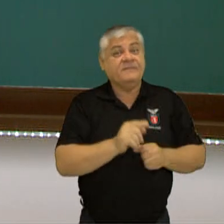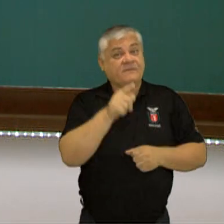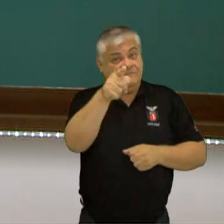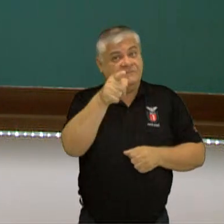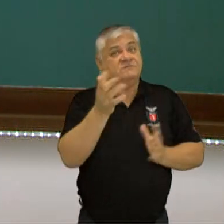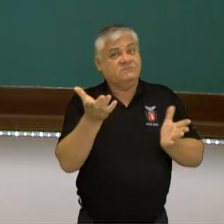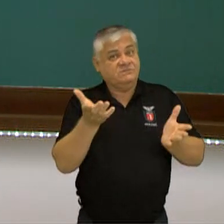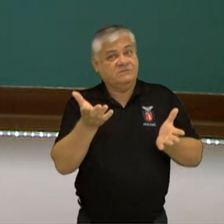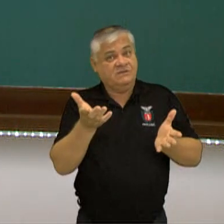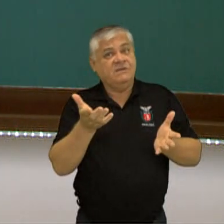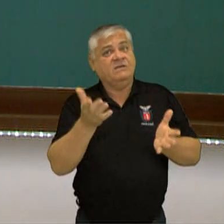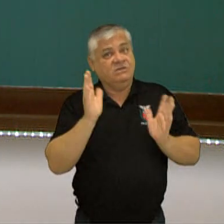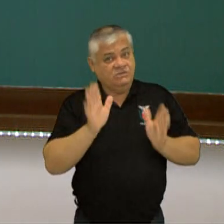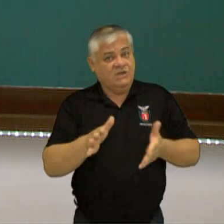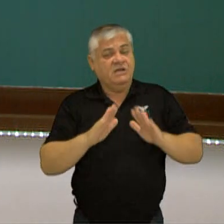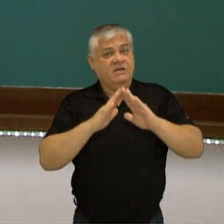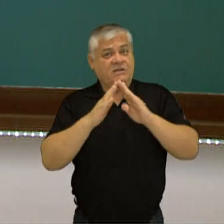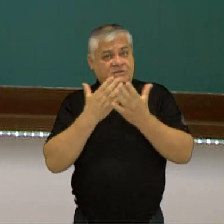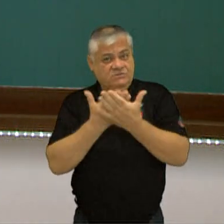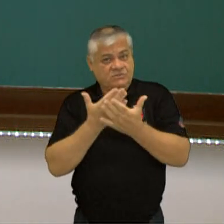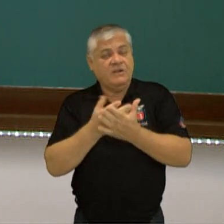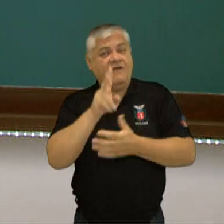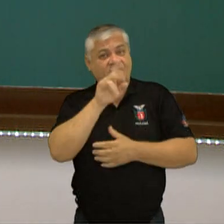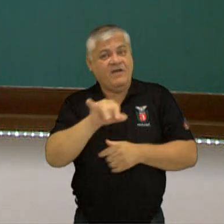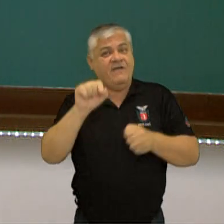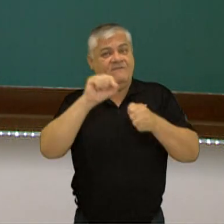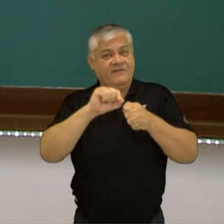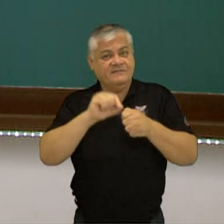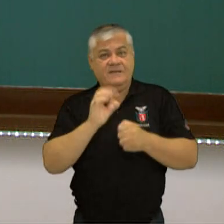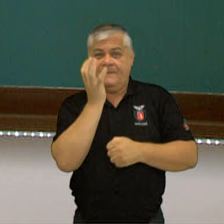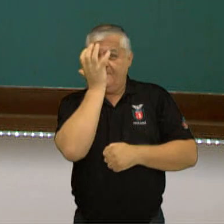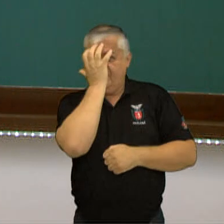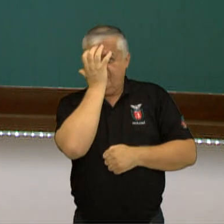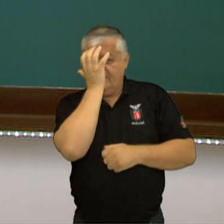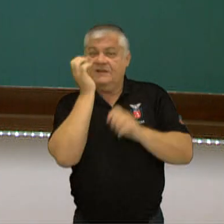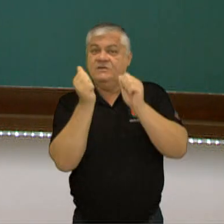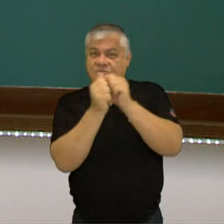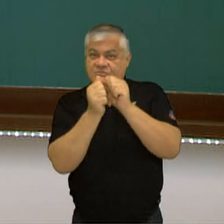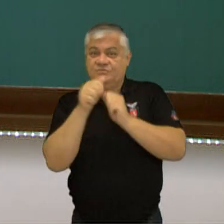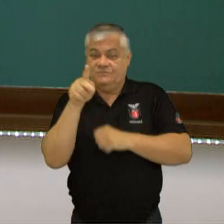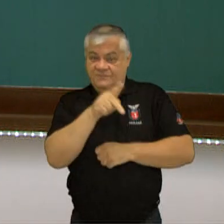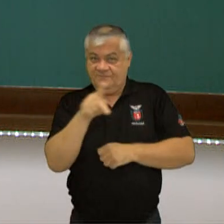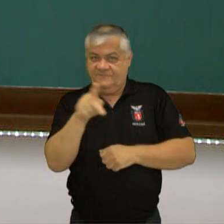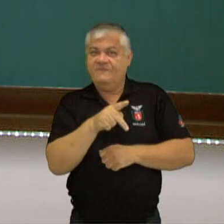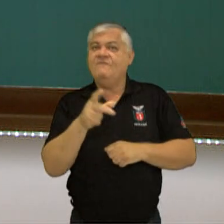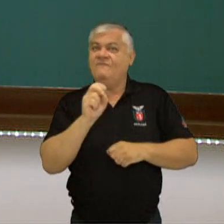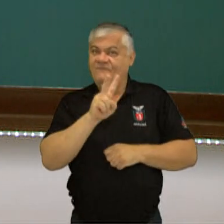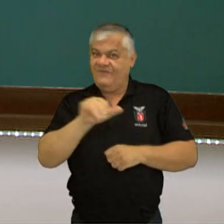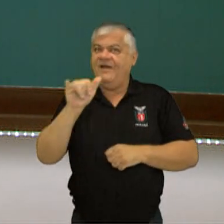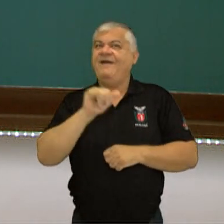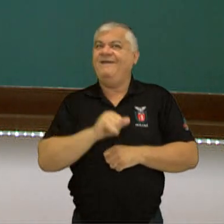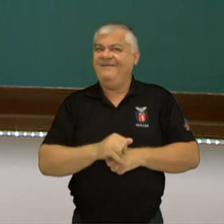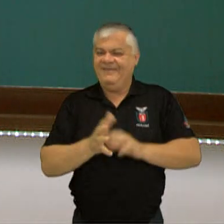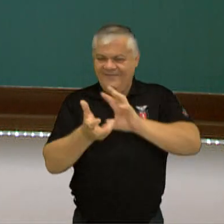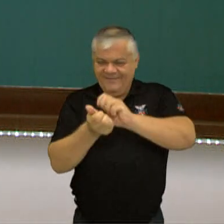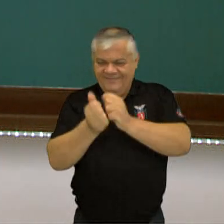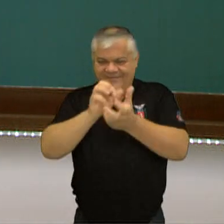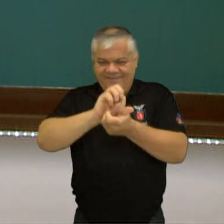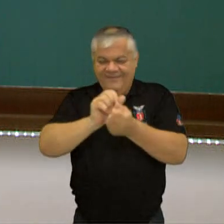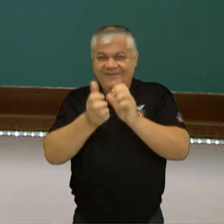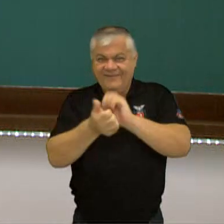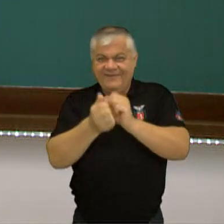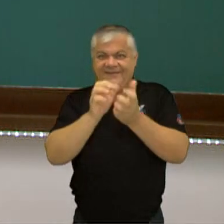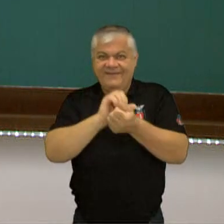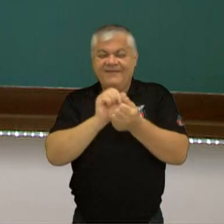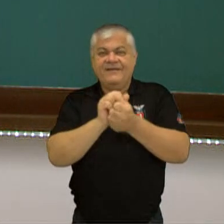algum momento da sua vida escolar, vai fazer uma máscara com o seu professor de arte. Se fizer, procure lá